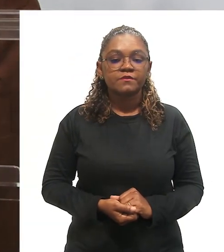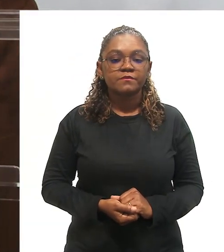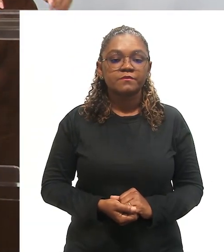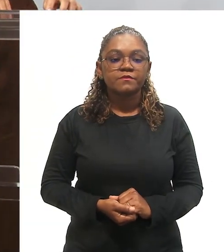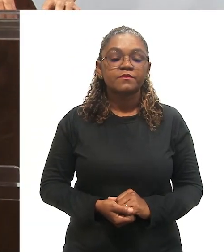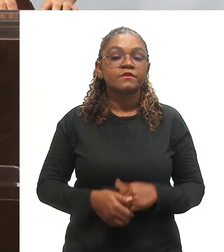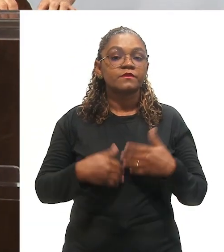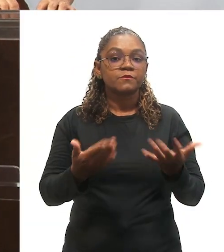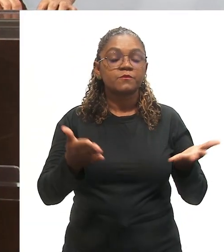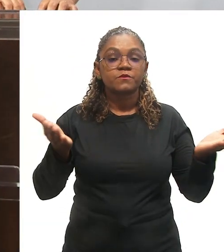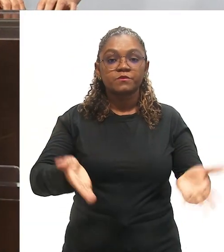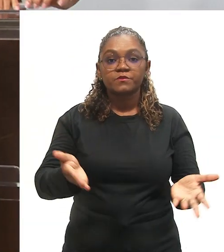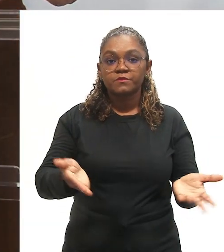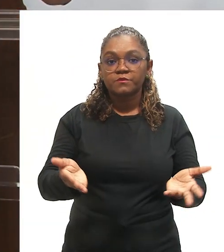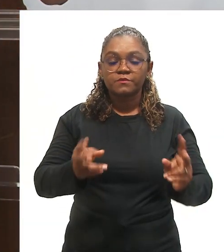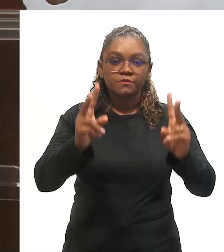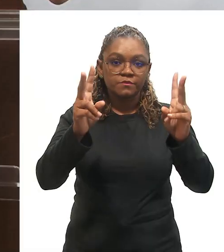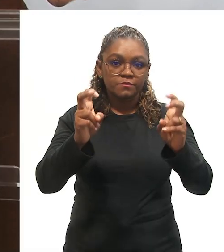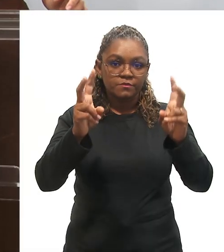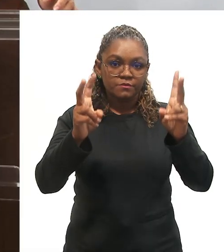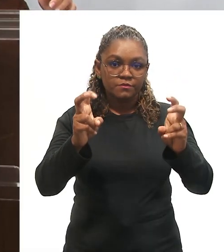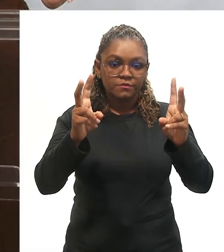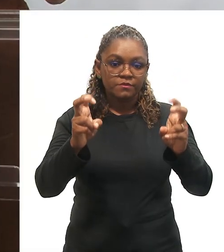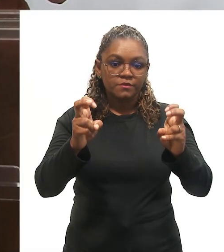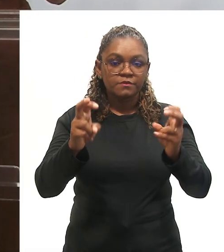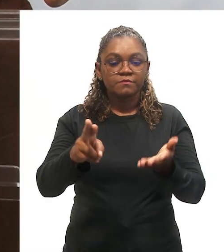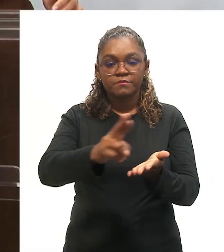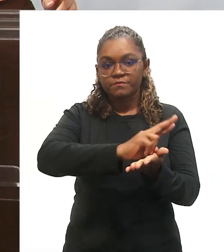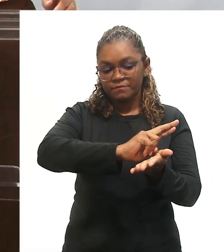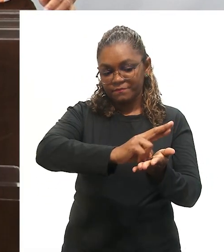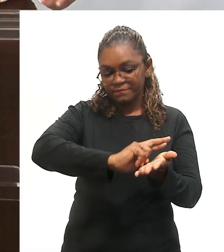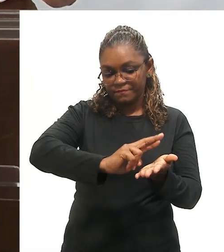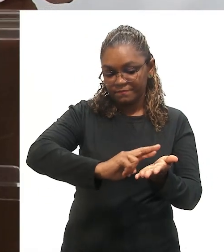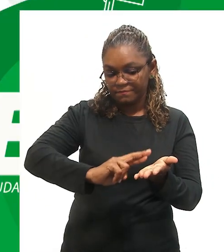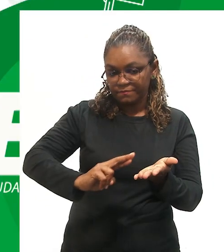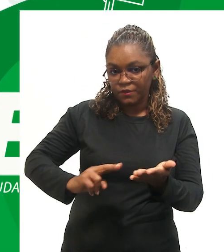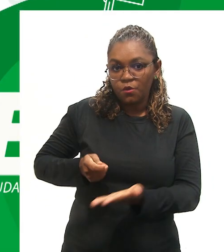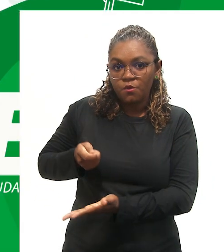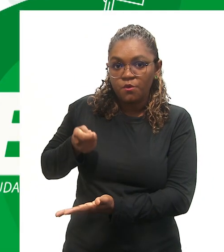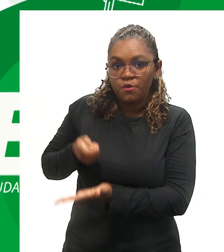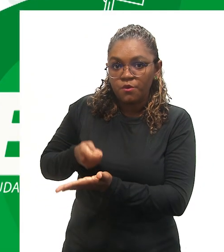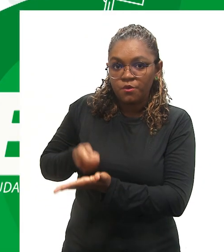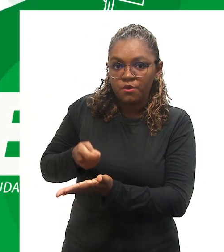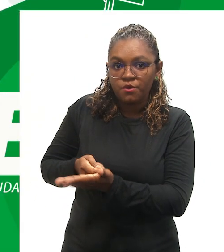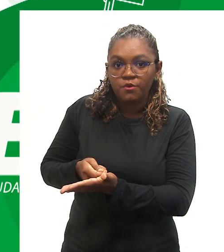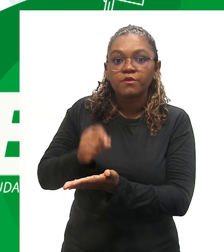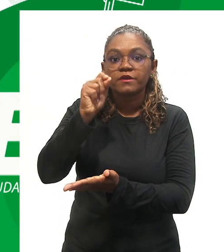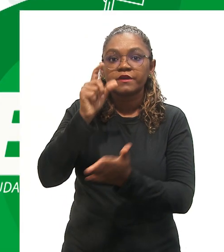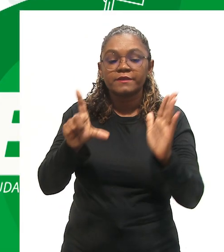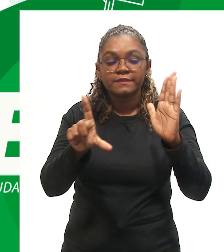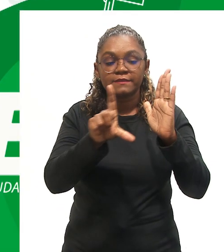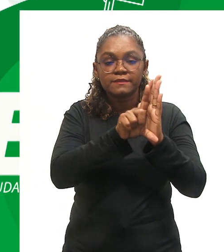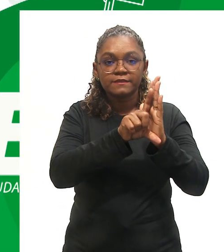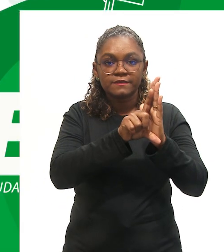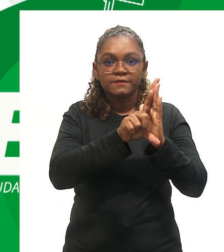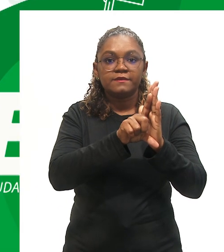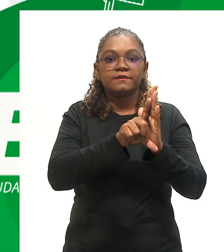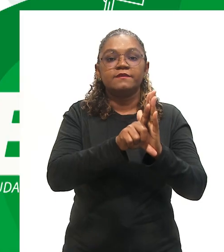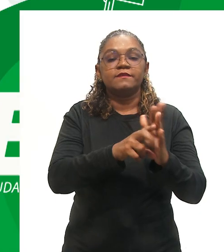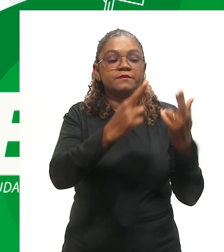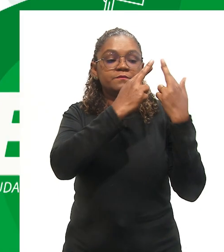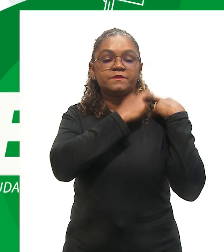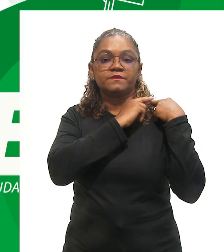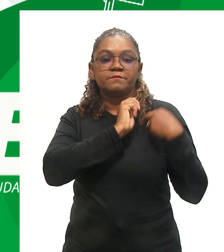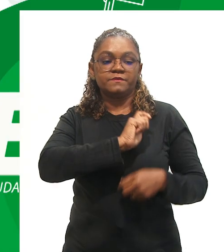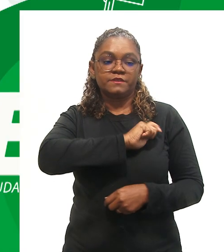Hoje vamos falar sobre relatórios exigidos pela Lei de Responsabilidade Fiscal.